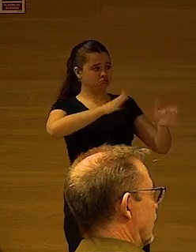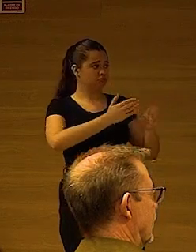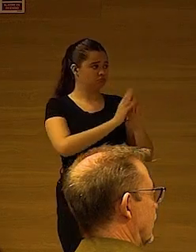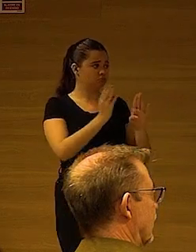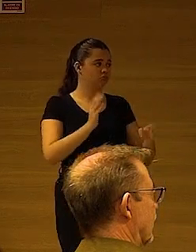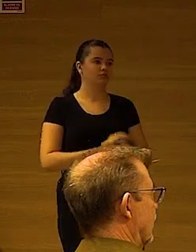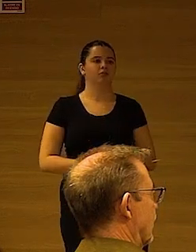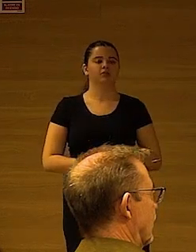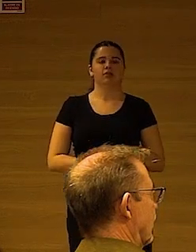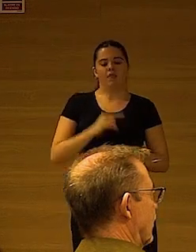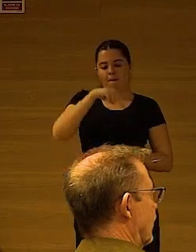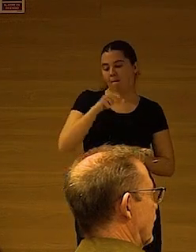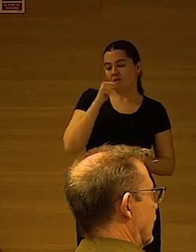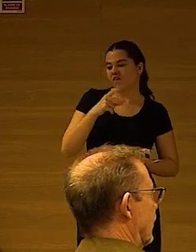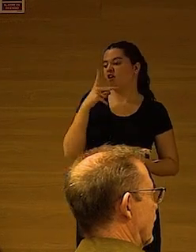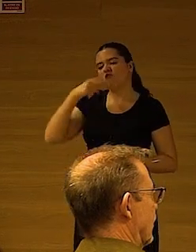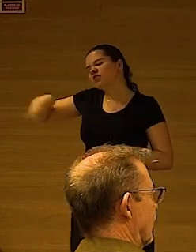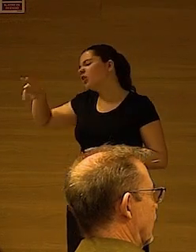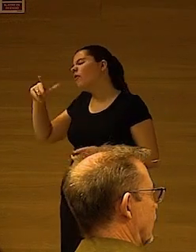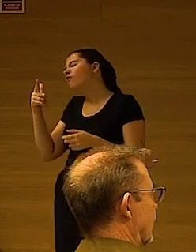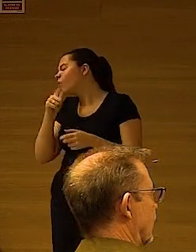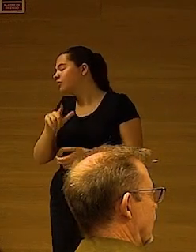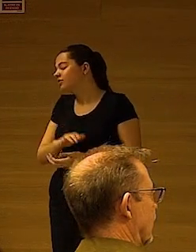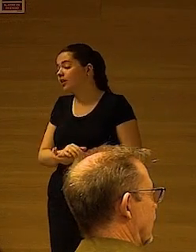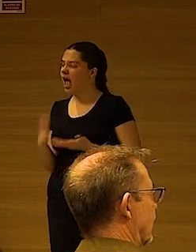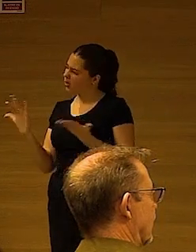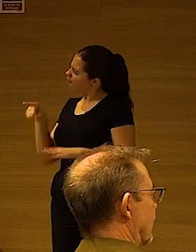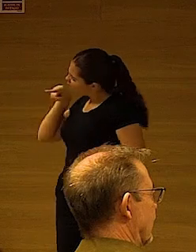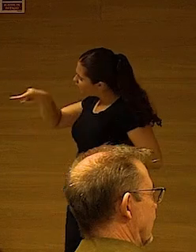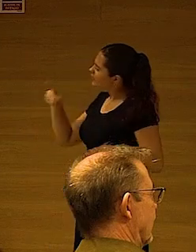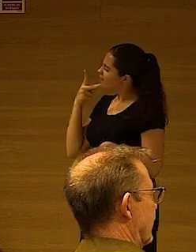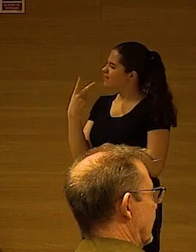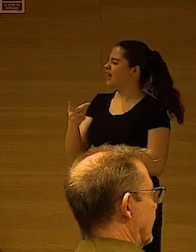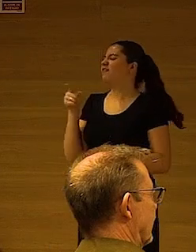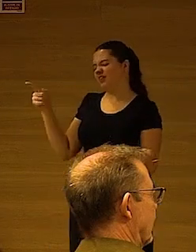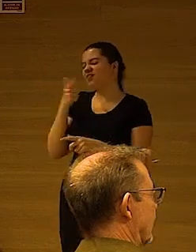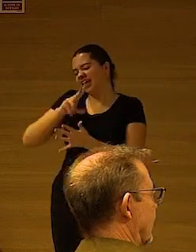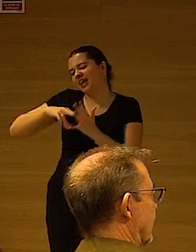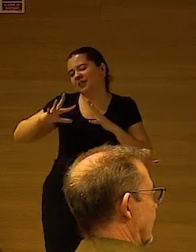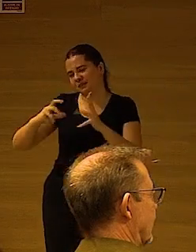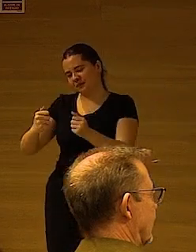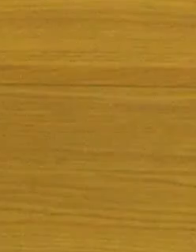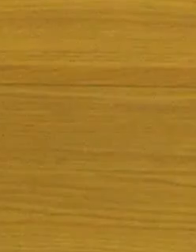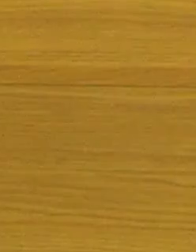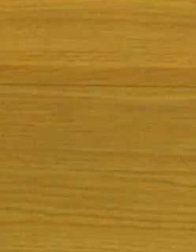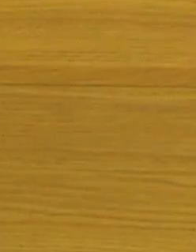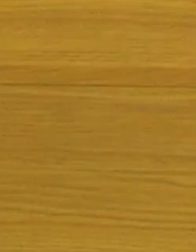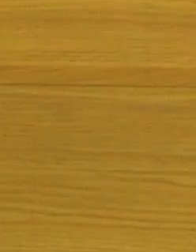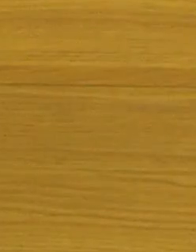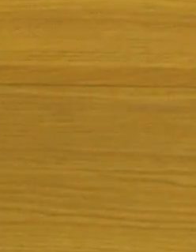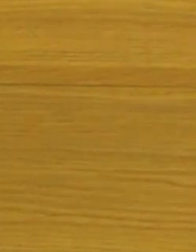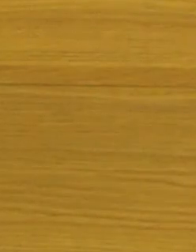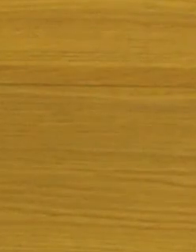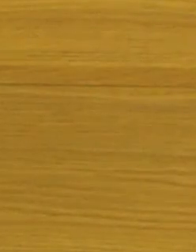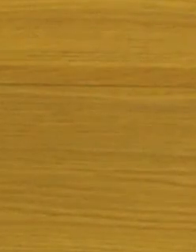vai ler todos os livros. Agora Não. você vai contestar, vai ser contra ela e vai falar que dá para ler tudo. Não, mas antes